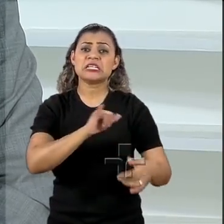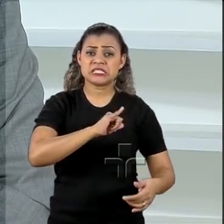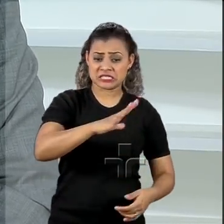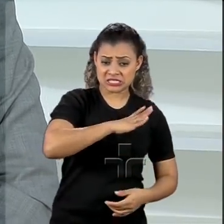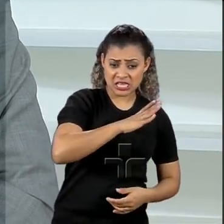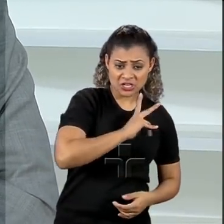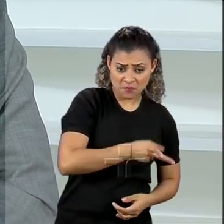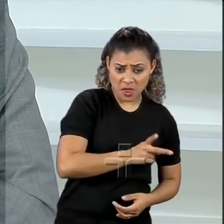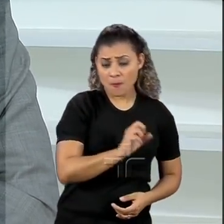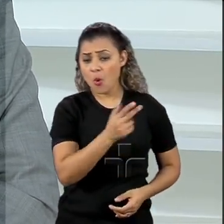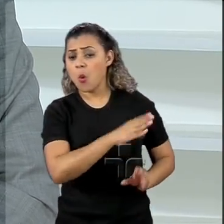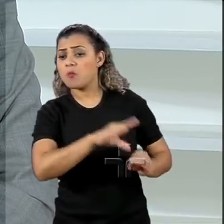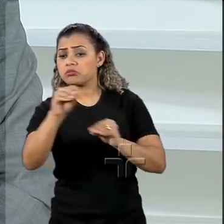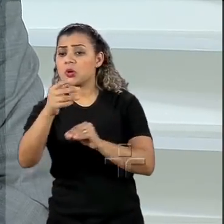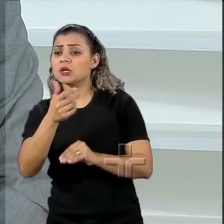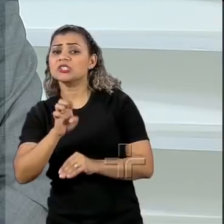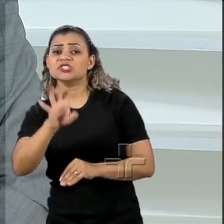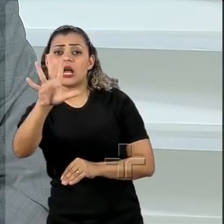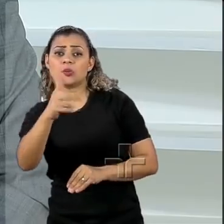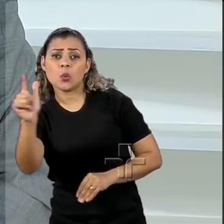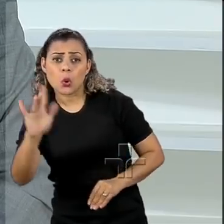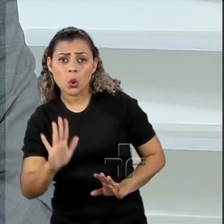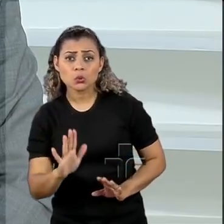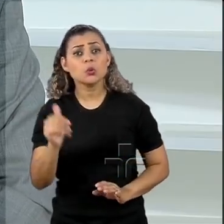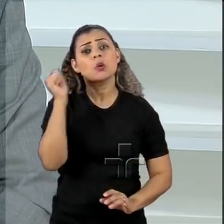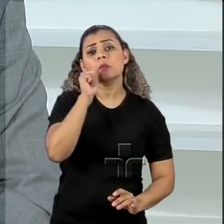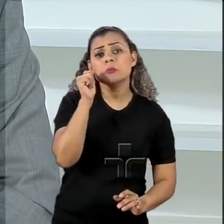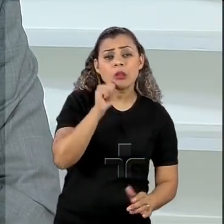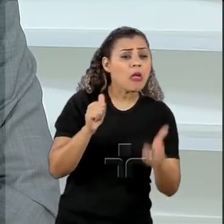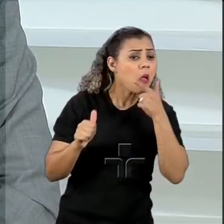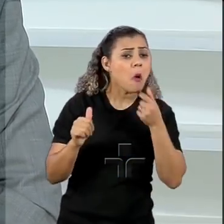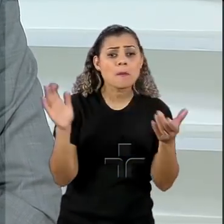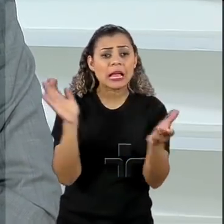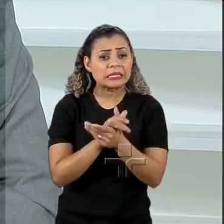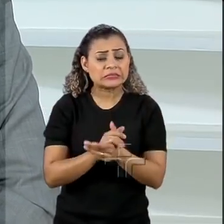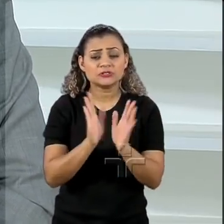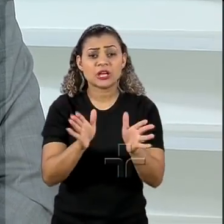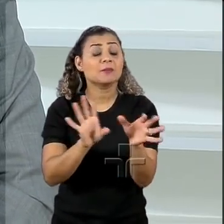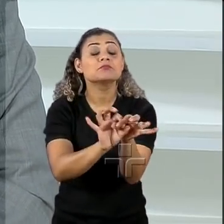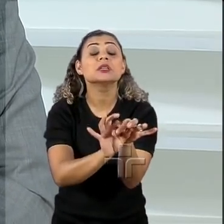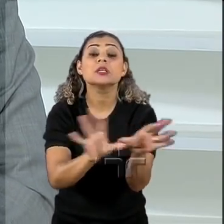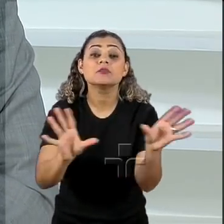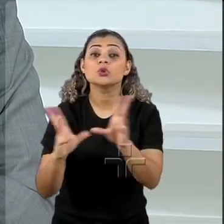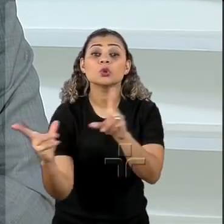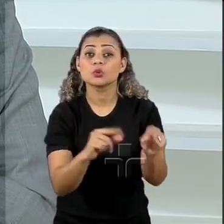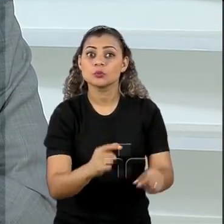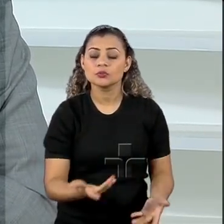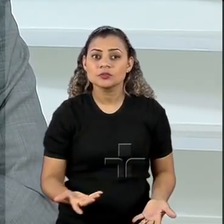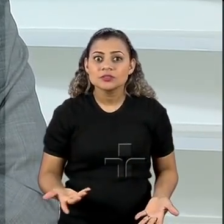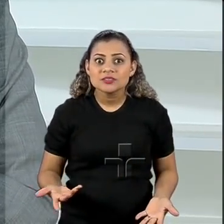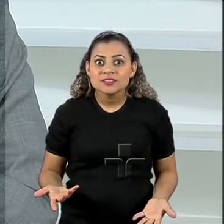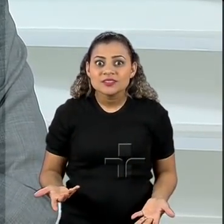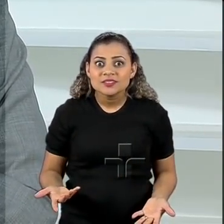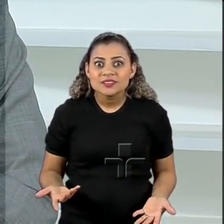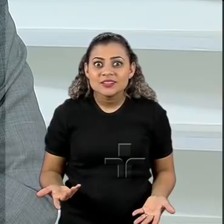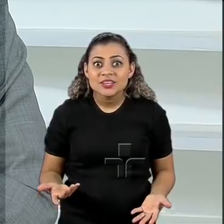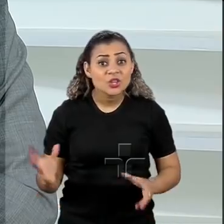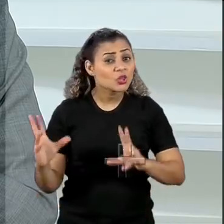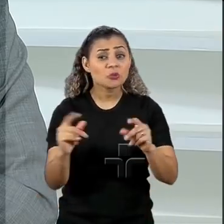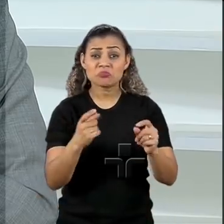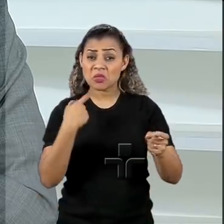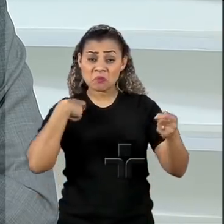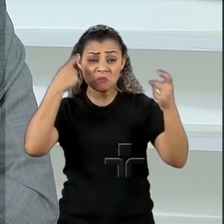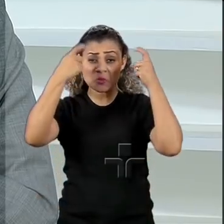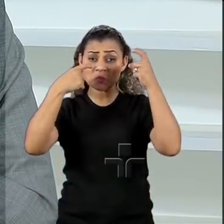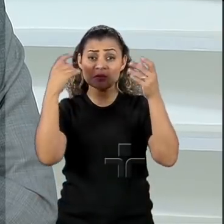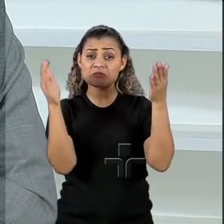hospedado na capital do estado, se é marido, se é mulher, foi estendido para todo mundo. E sem, inclusive, ter preocupação em